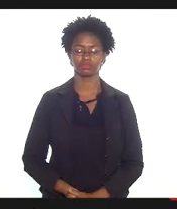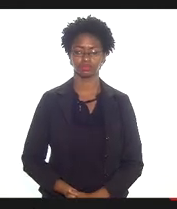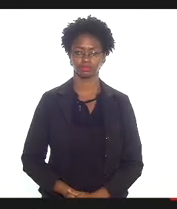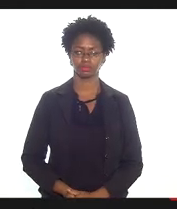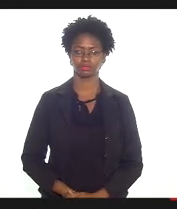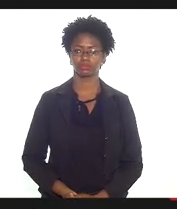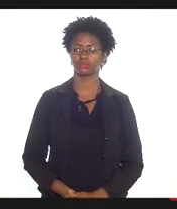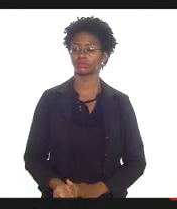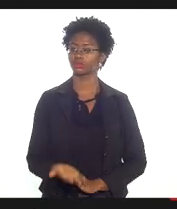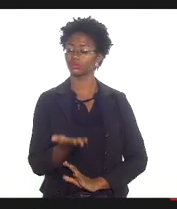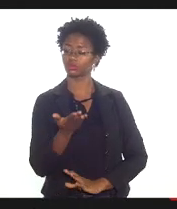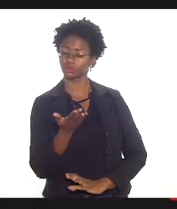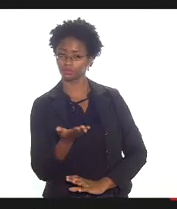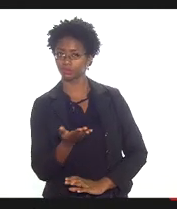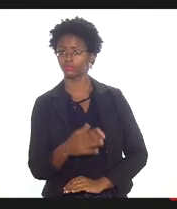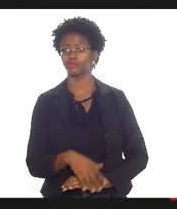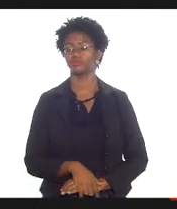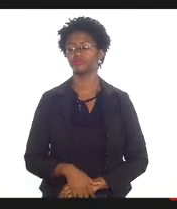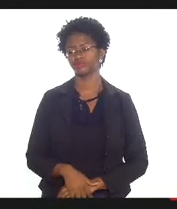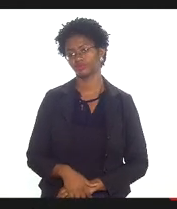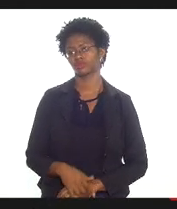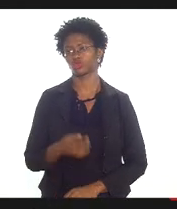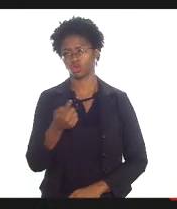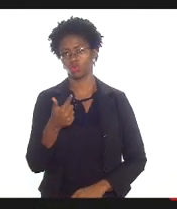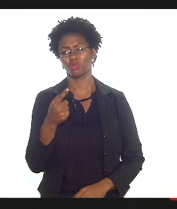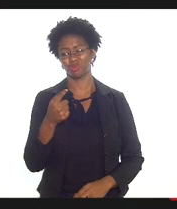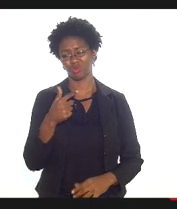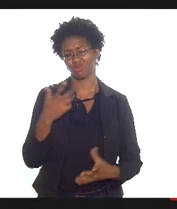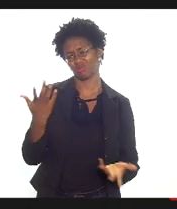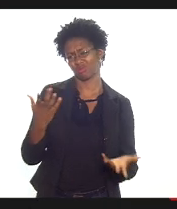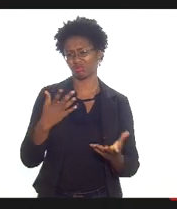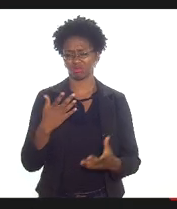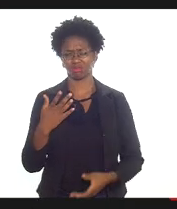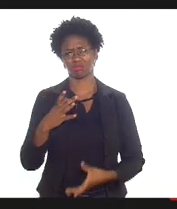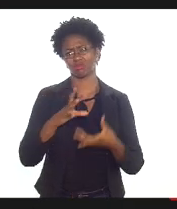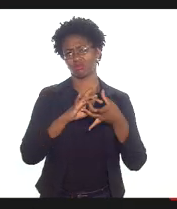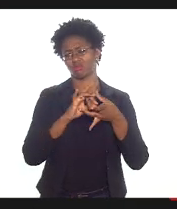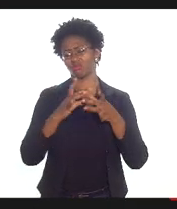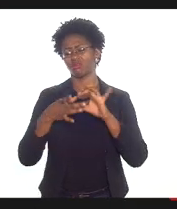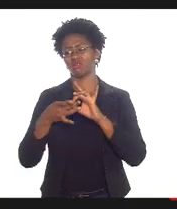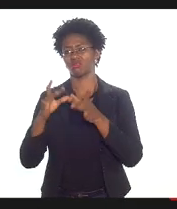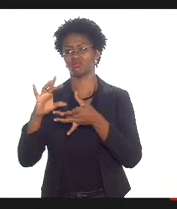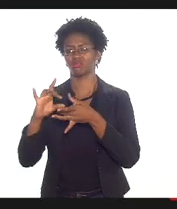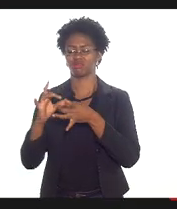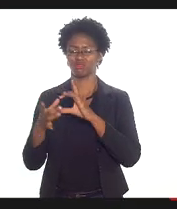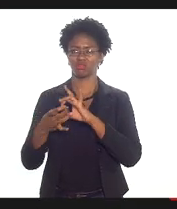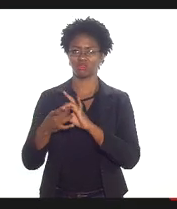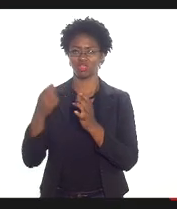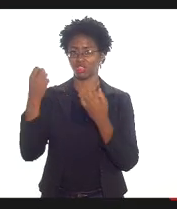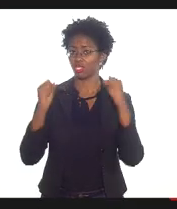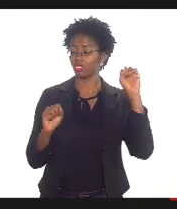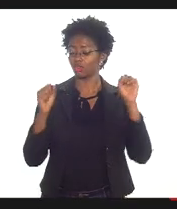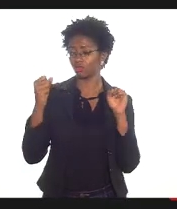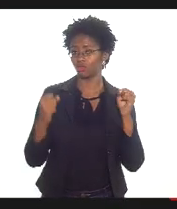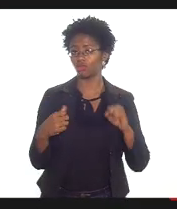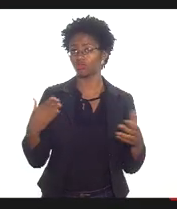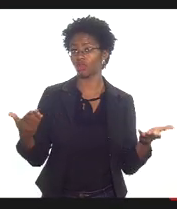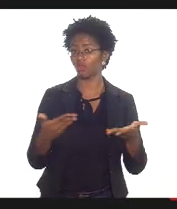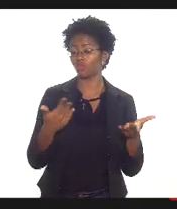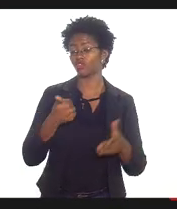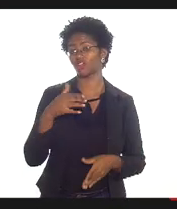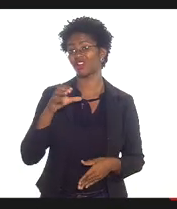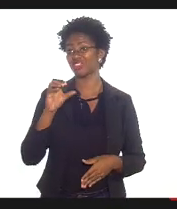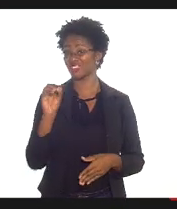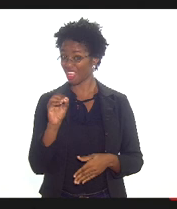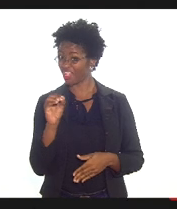Aí é um pouco do contexto da indústria. Né? Nós estamos, o Brasil hoje, né, é o 10º maior produtor de petróleo